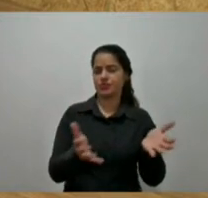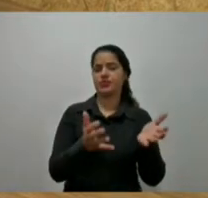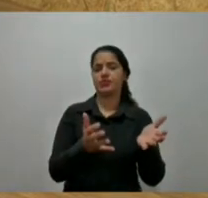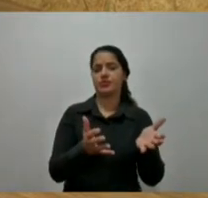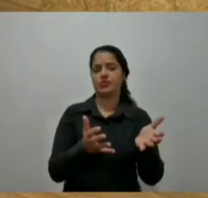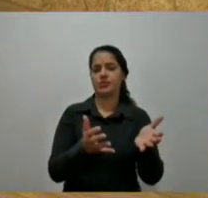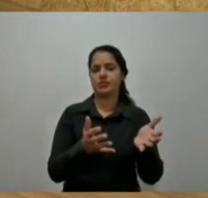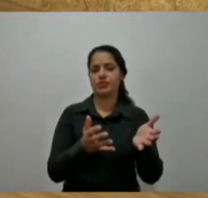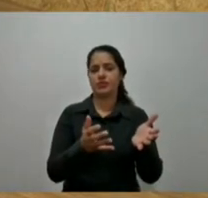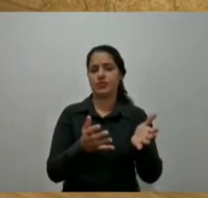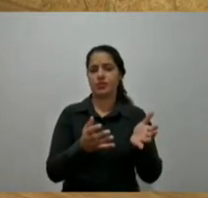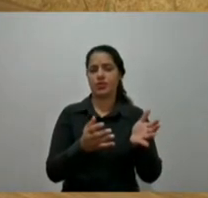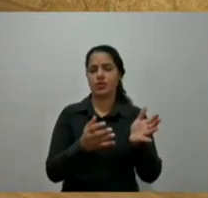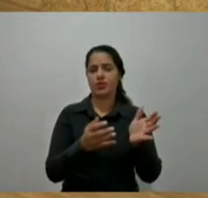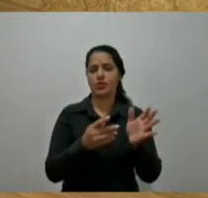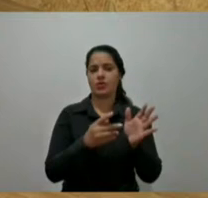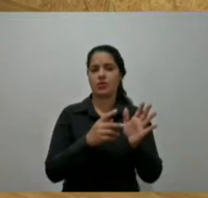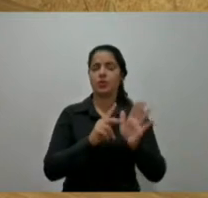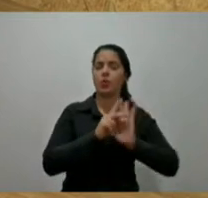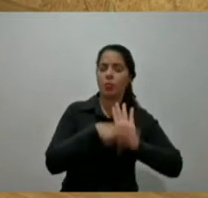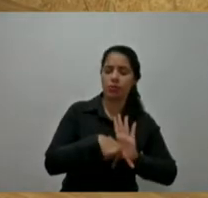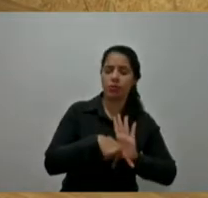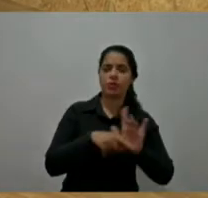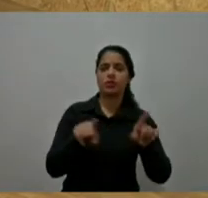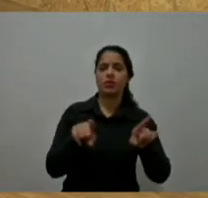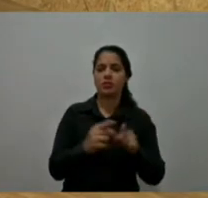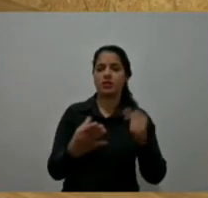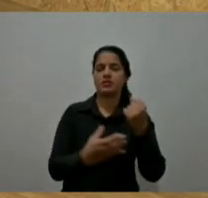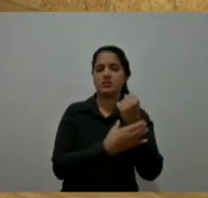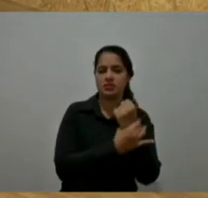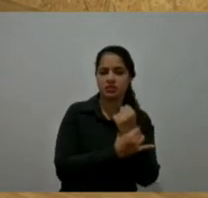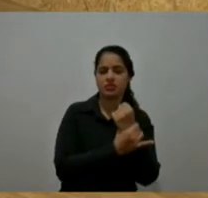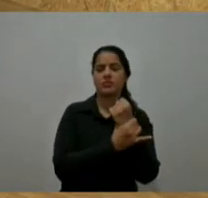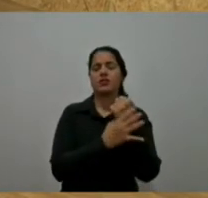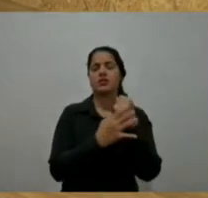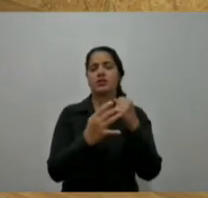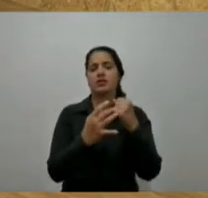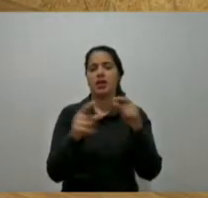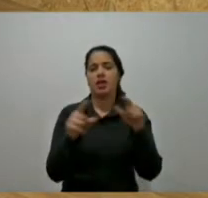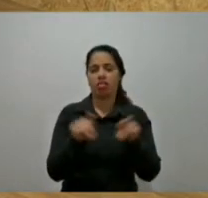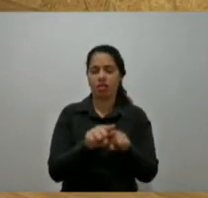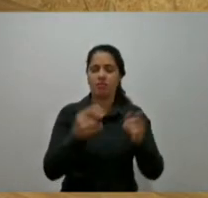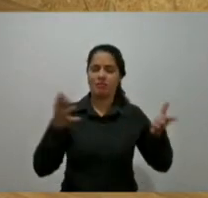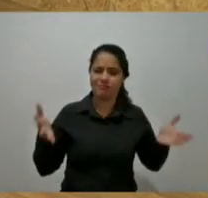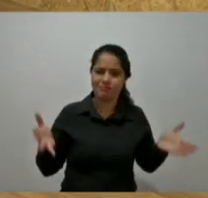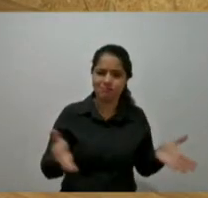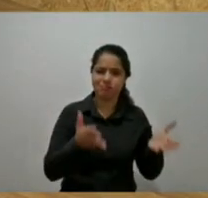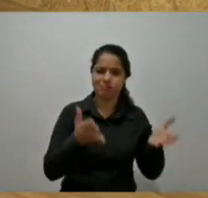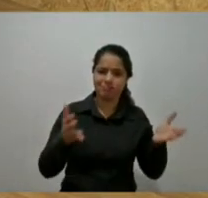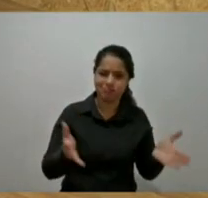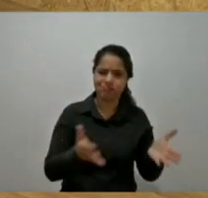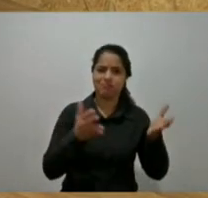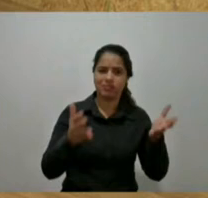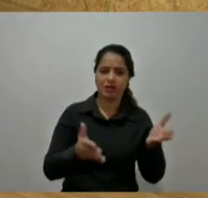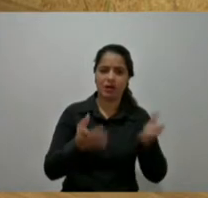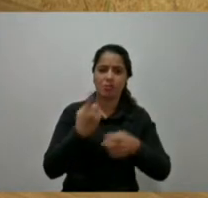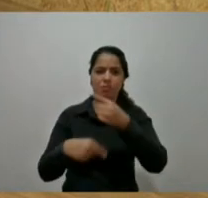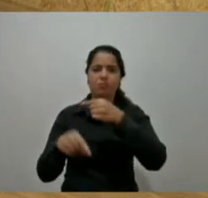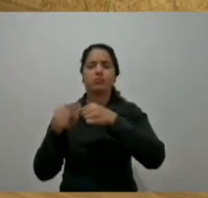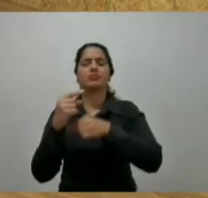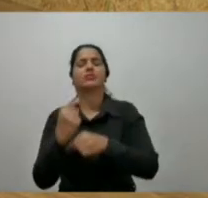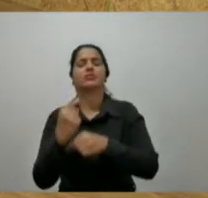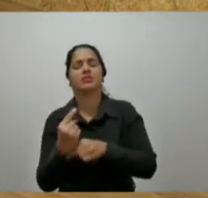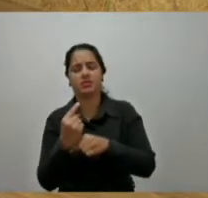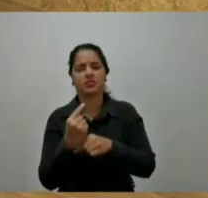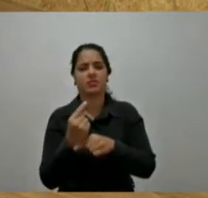para que ela possa ter segurança e estímulo para sair daquele programa de renda mínima. Que me